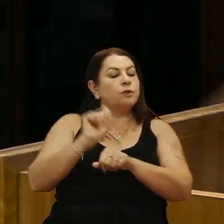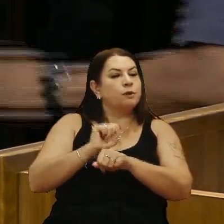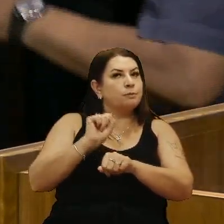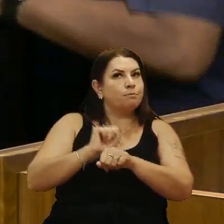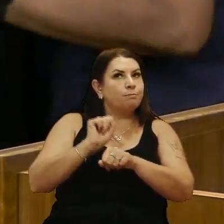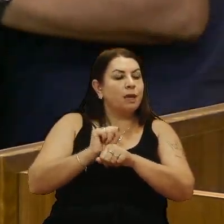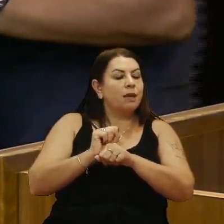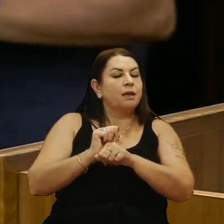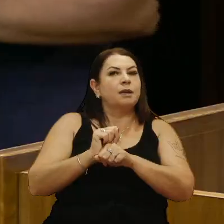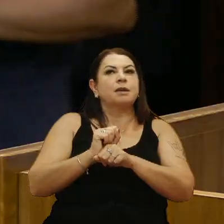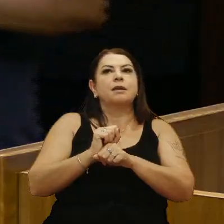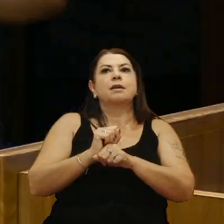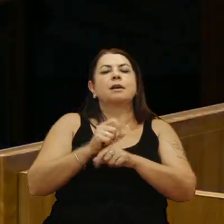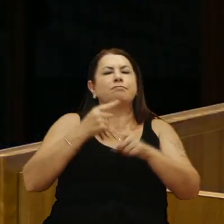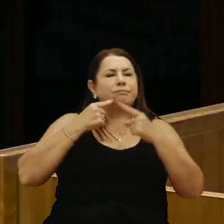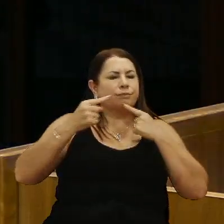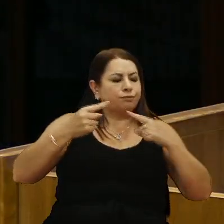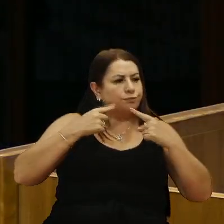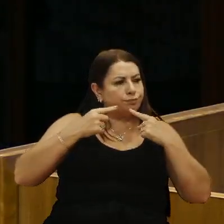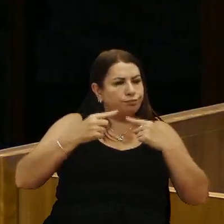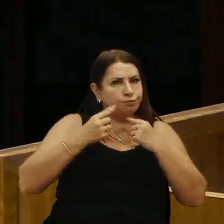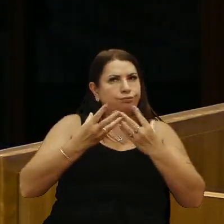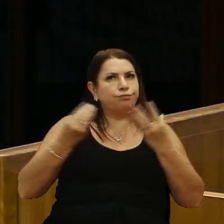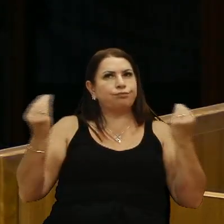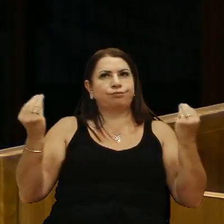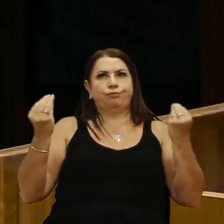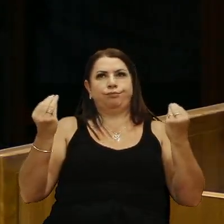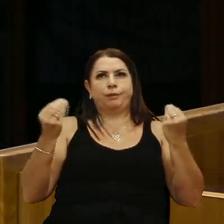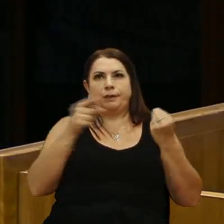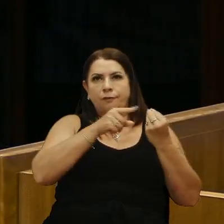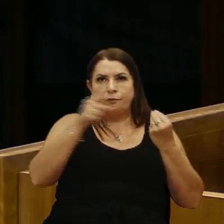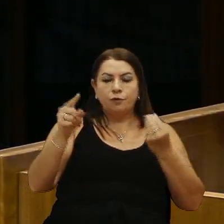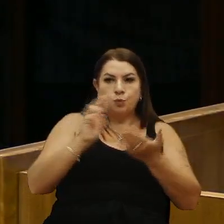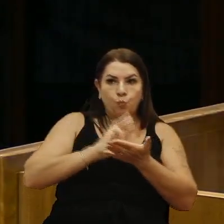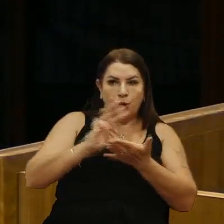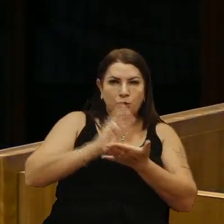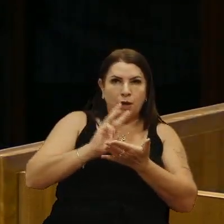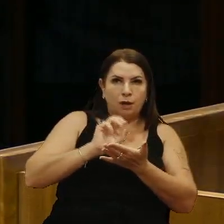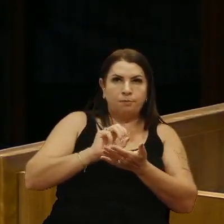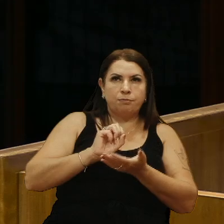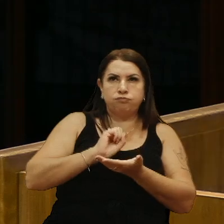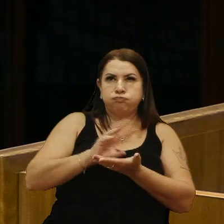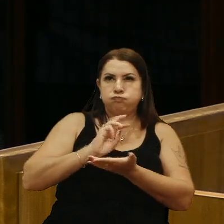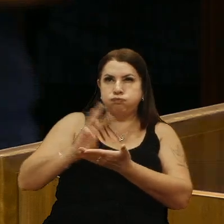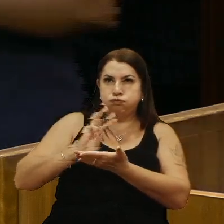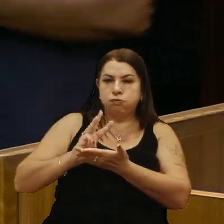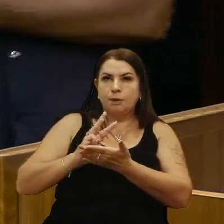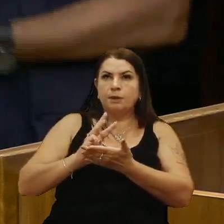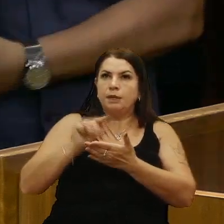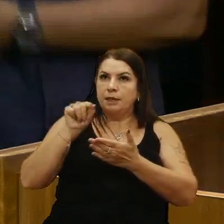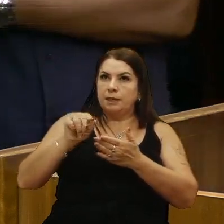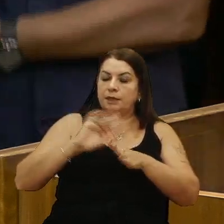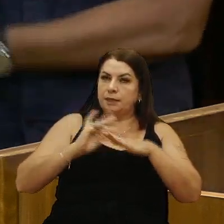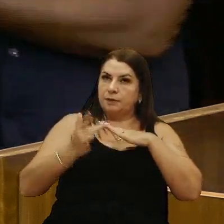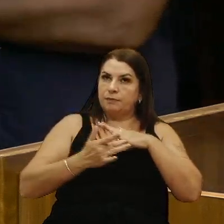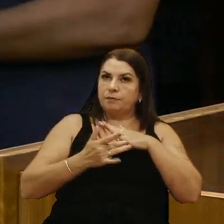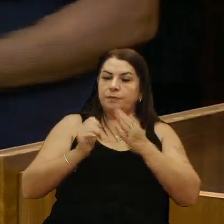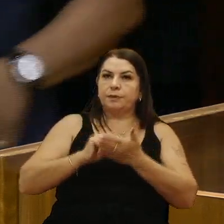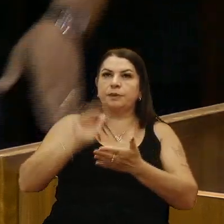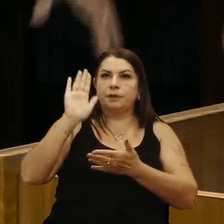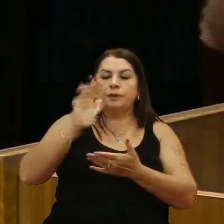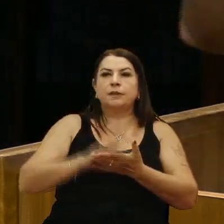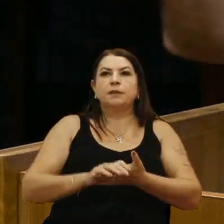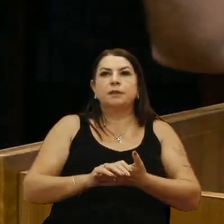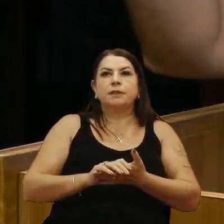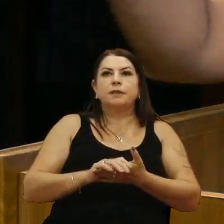a enxurrada de reclamações nos vossos WhatsApps, redes sociais e aqui, em razão pequena parte, vereador